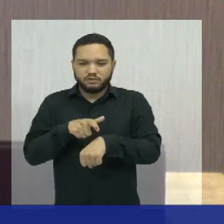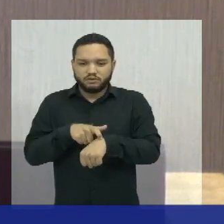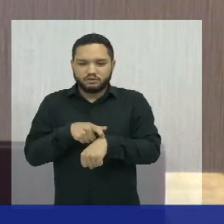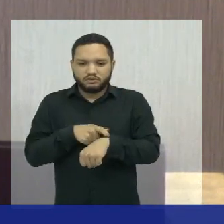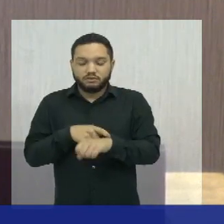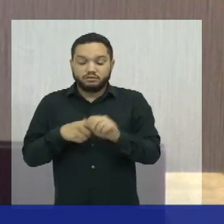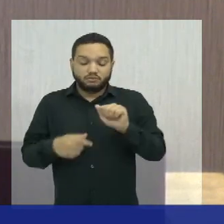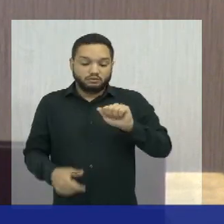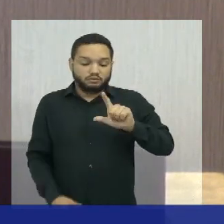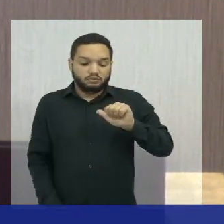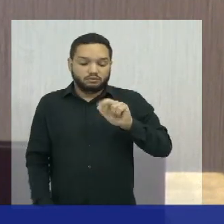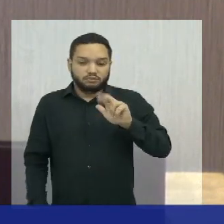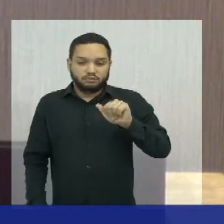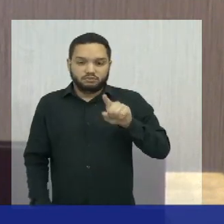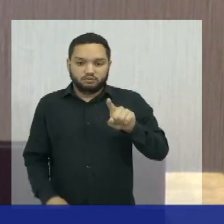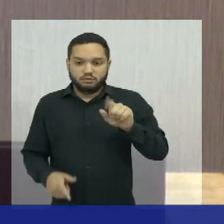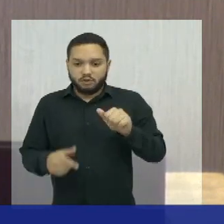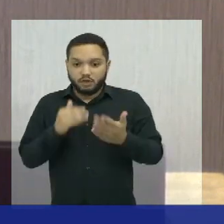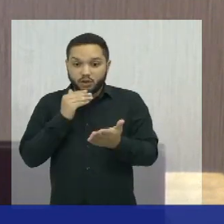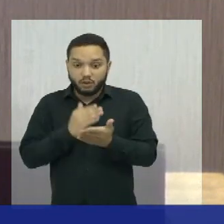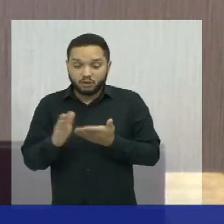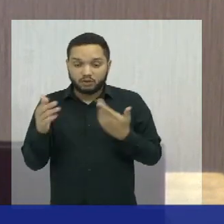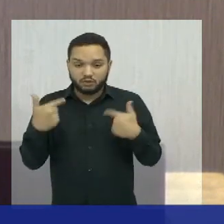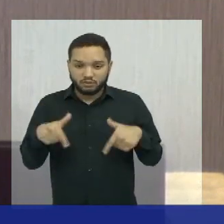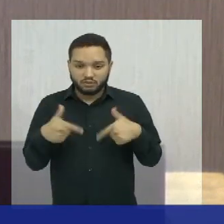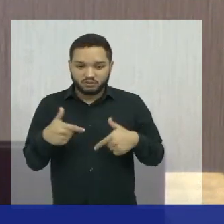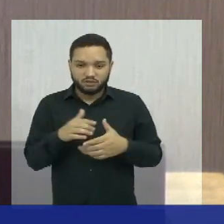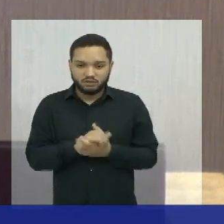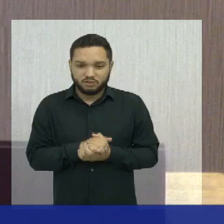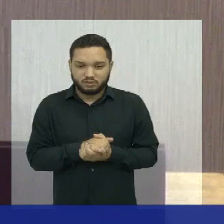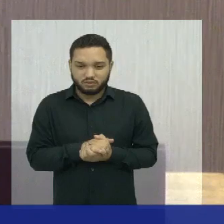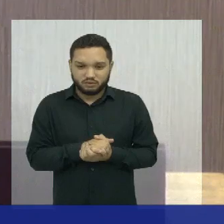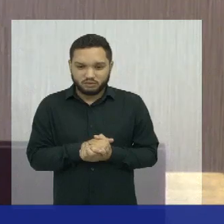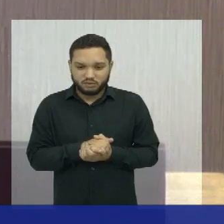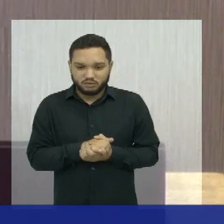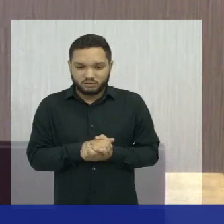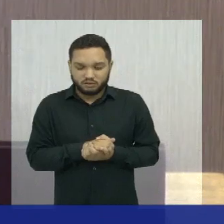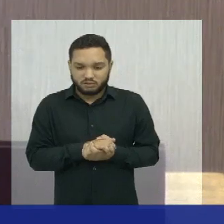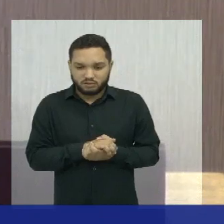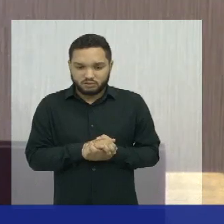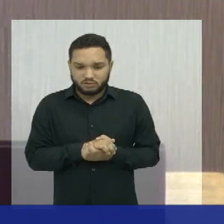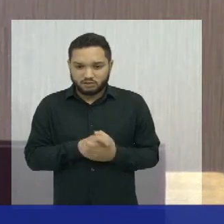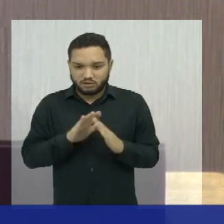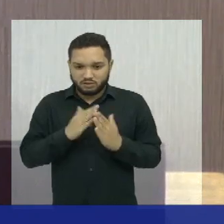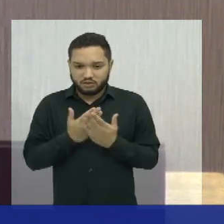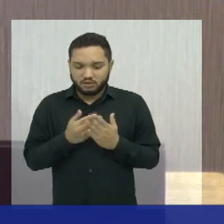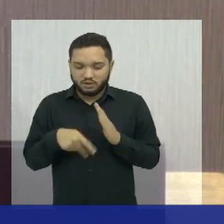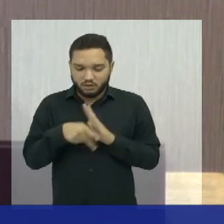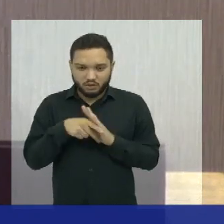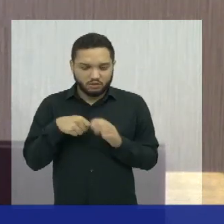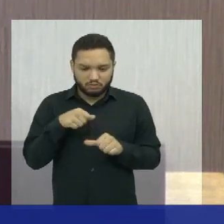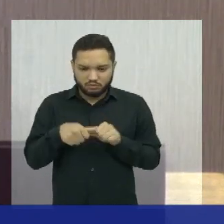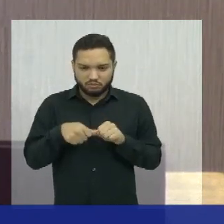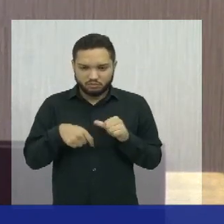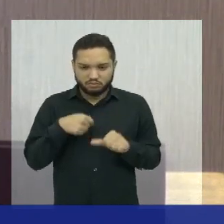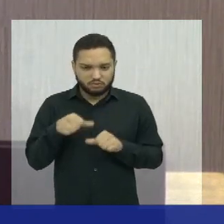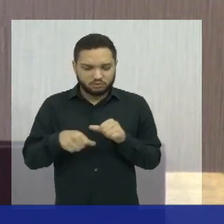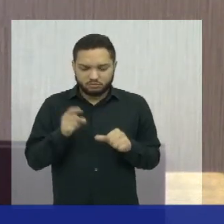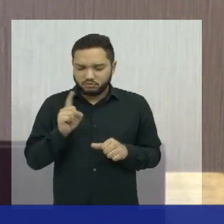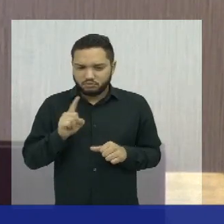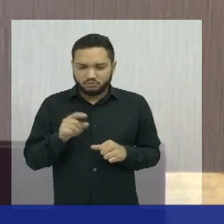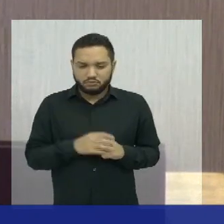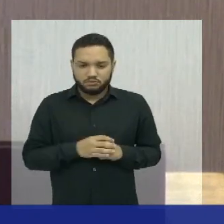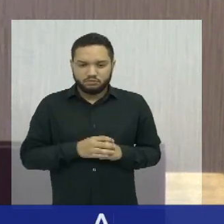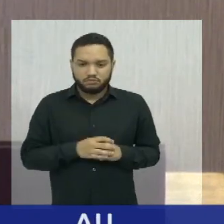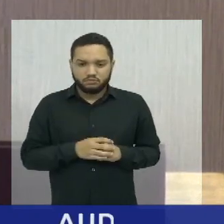que o alvará é para dar início à sua atividade, se você diz que é a escola minha, eu não mudei. Eu acredito que o cara que